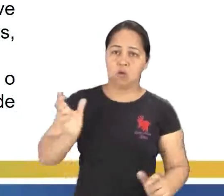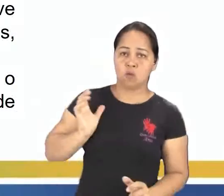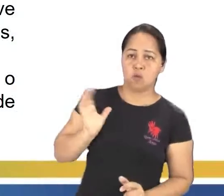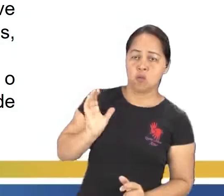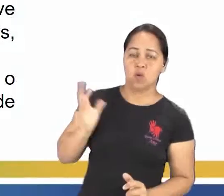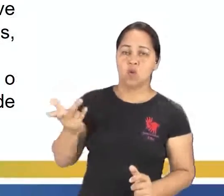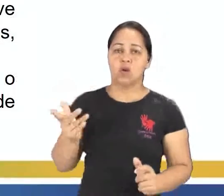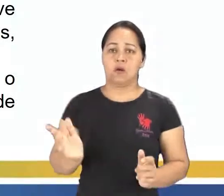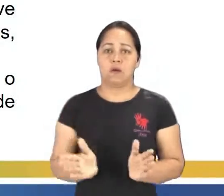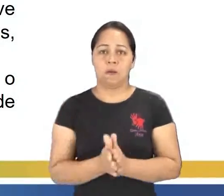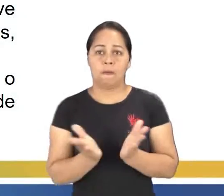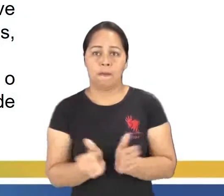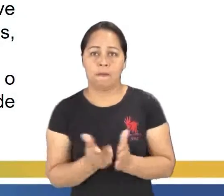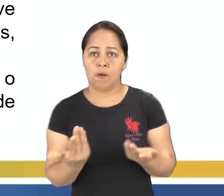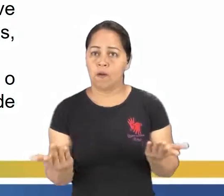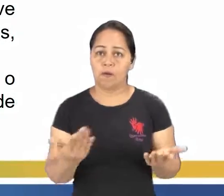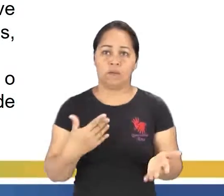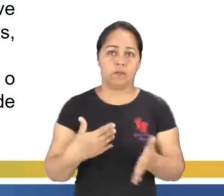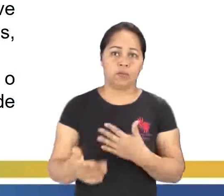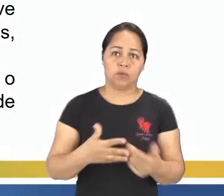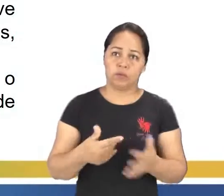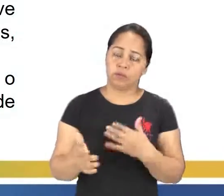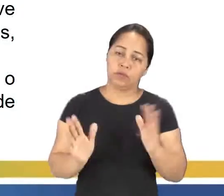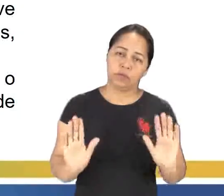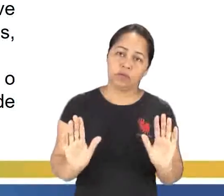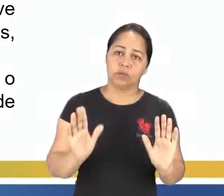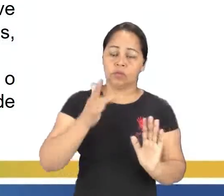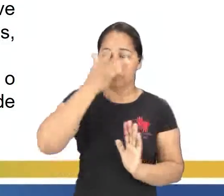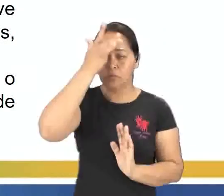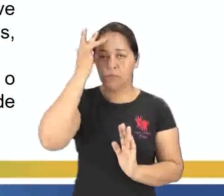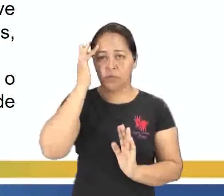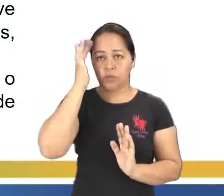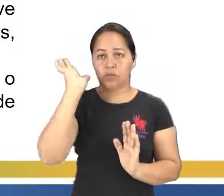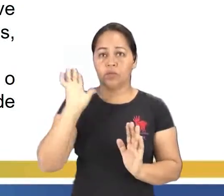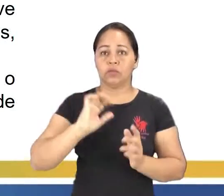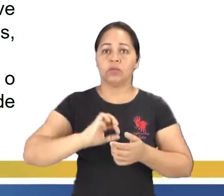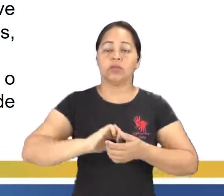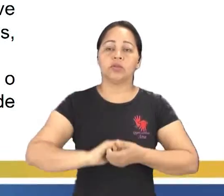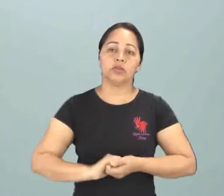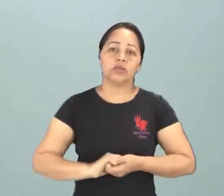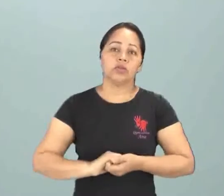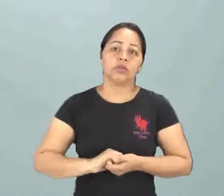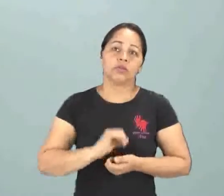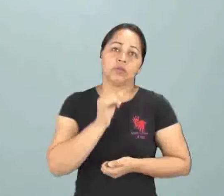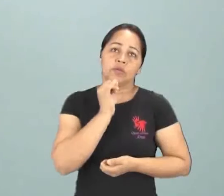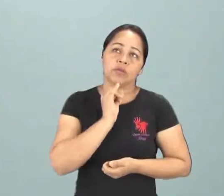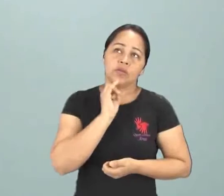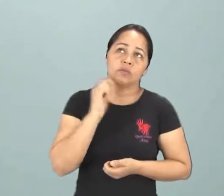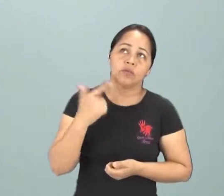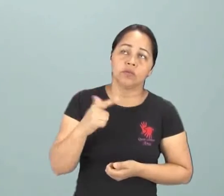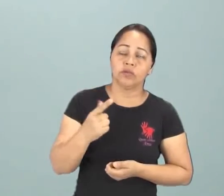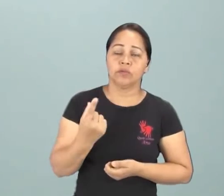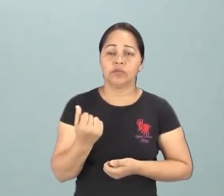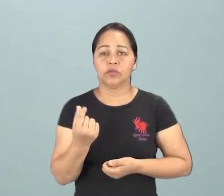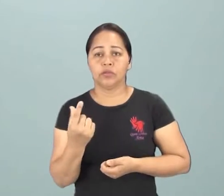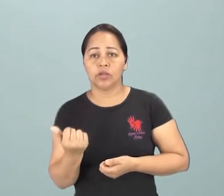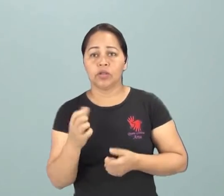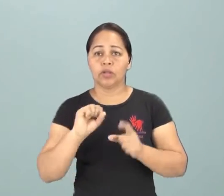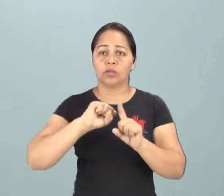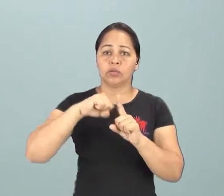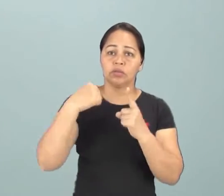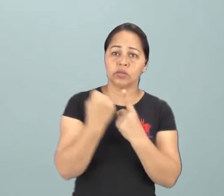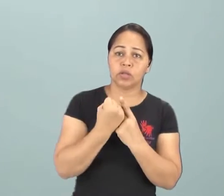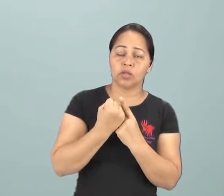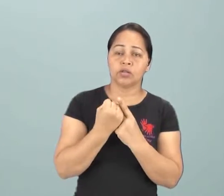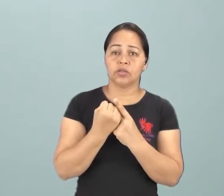o cotidiano dessas classes menos abastadas, menos favorecidas financeiramente falando, socialmente